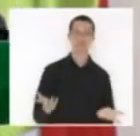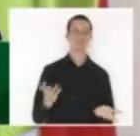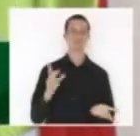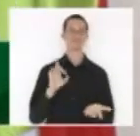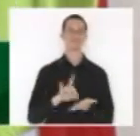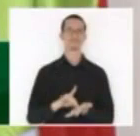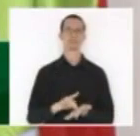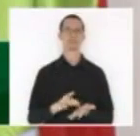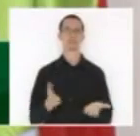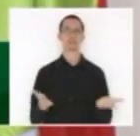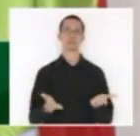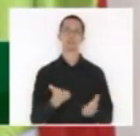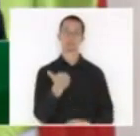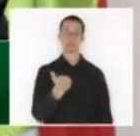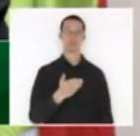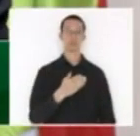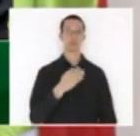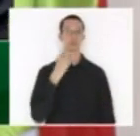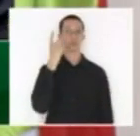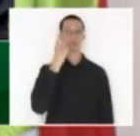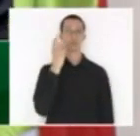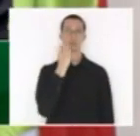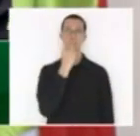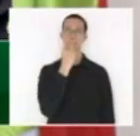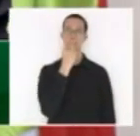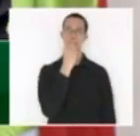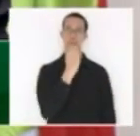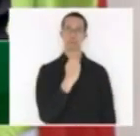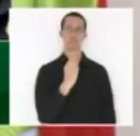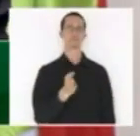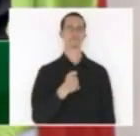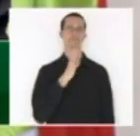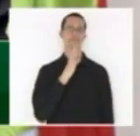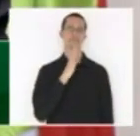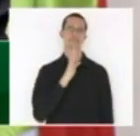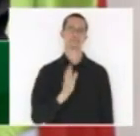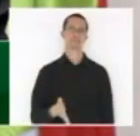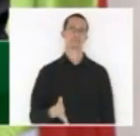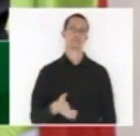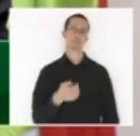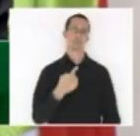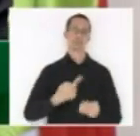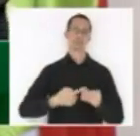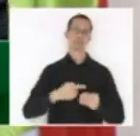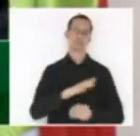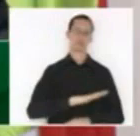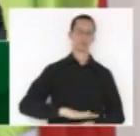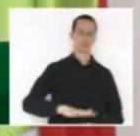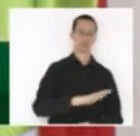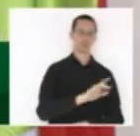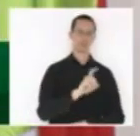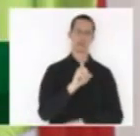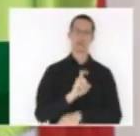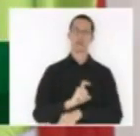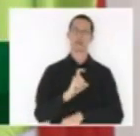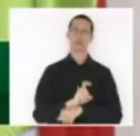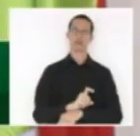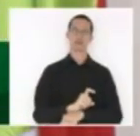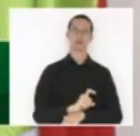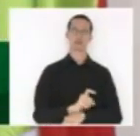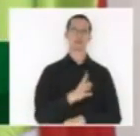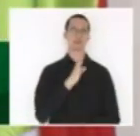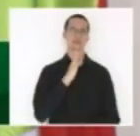deputado Mota aqui conhece muito mais a realidade lá de Araranguá do que a SR, não precisa